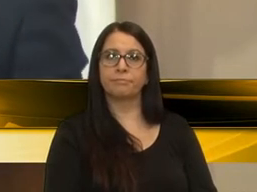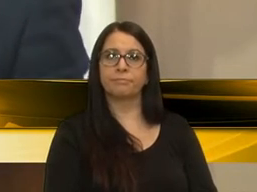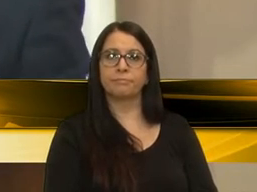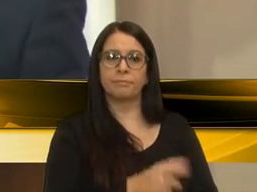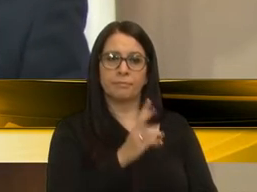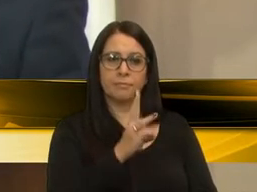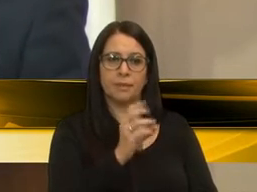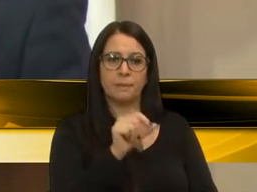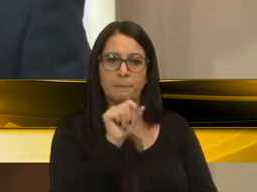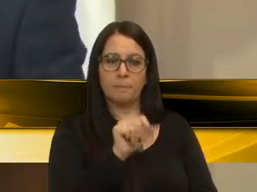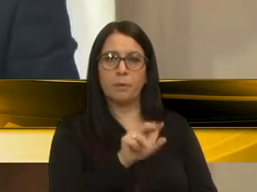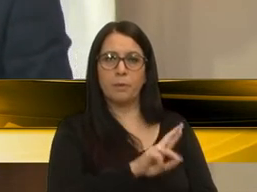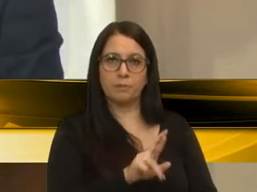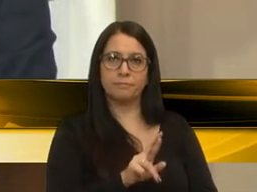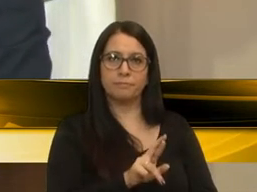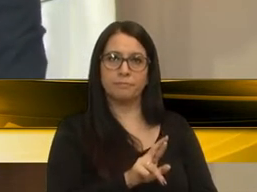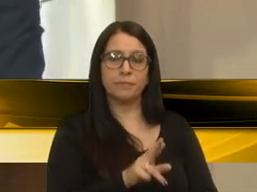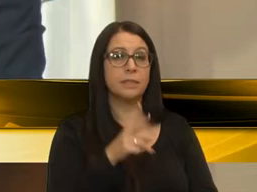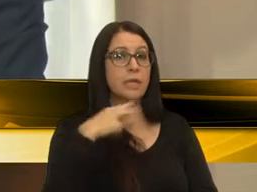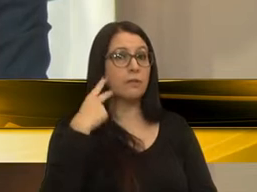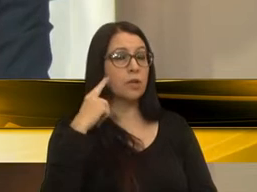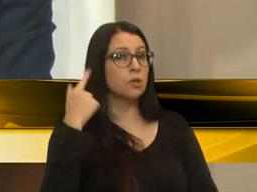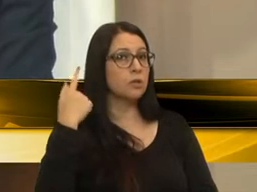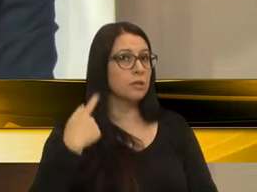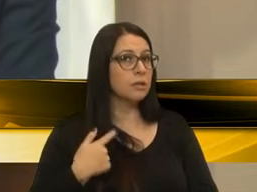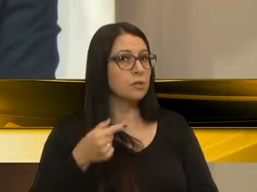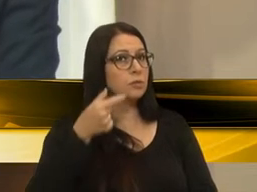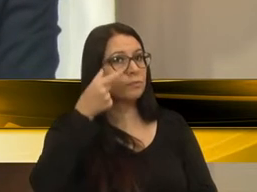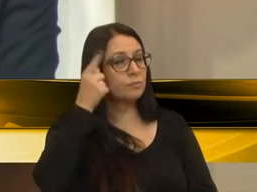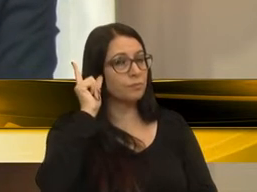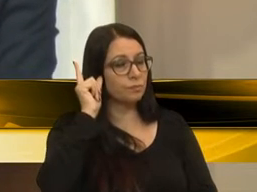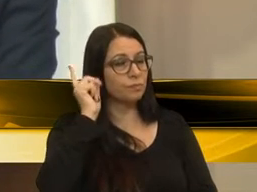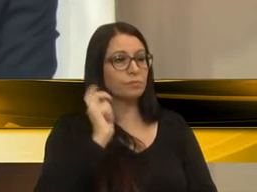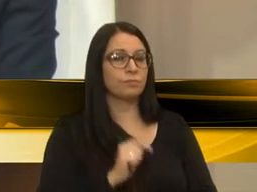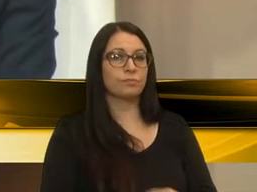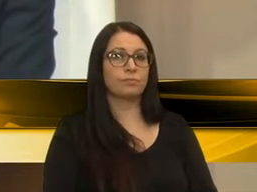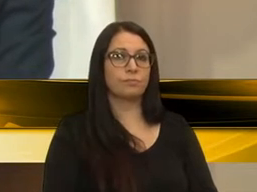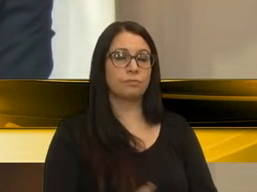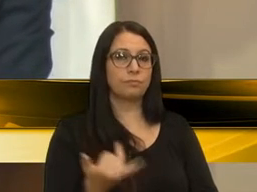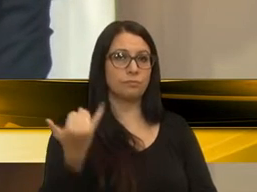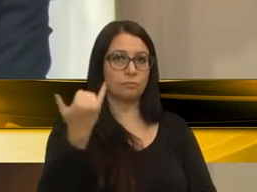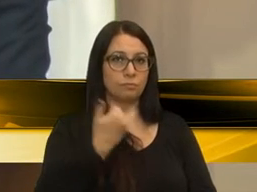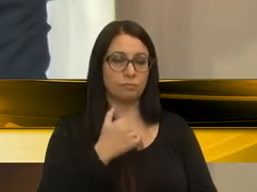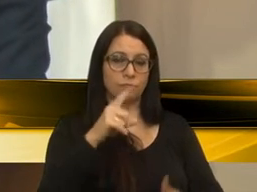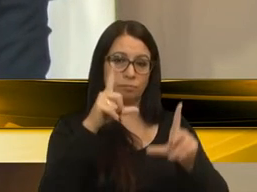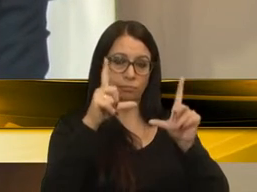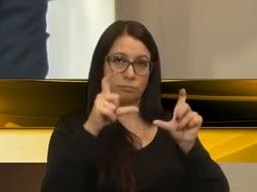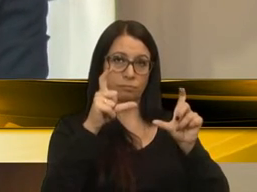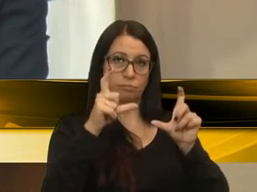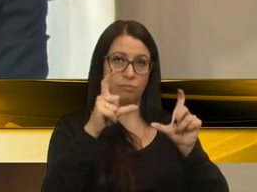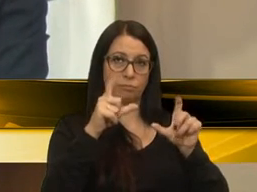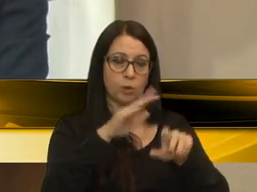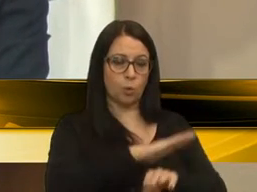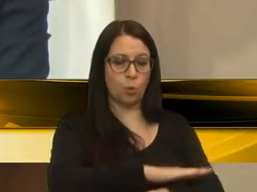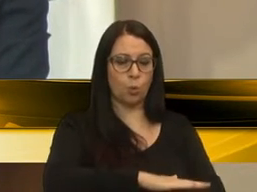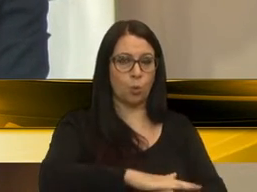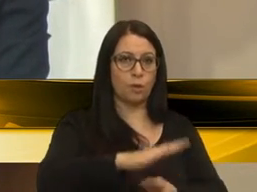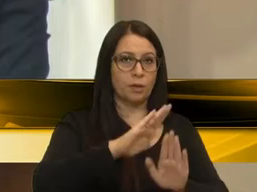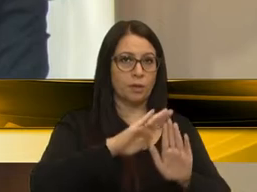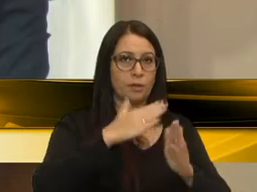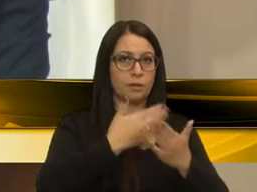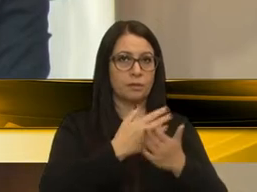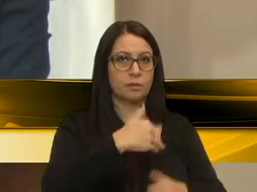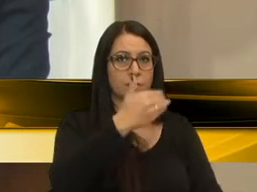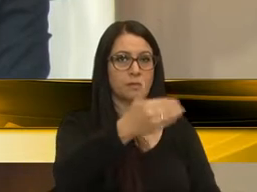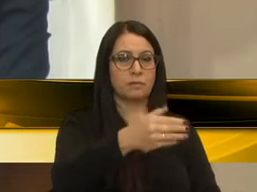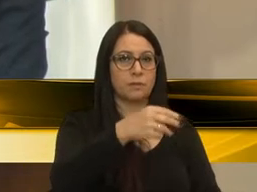30 mil reais. Mas a vereadora Gladys ontem me passou fotografias do calçamento na frente da